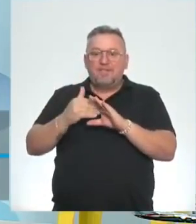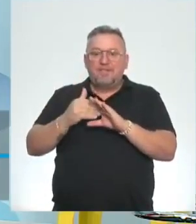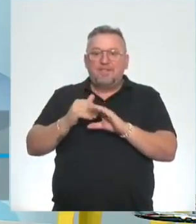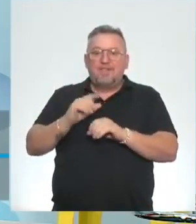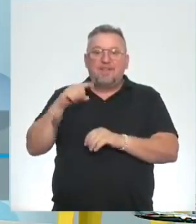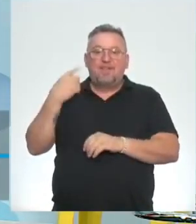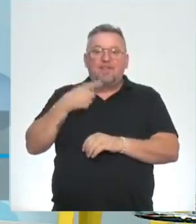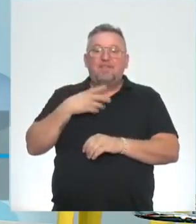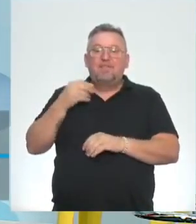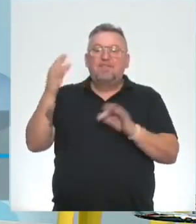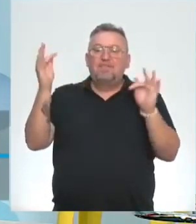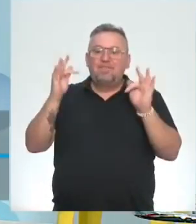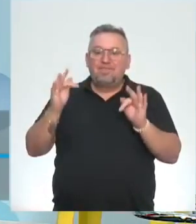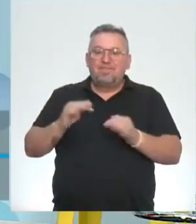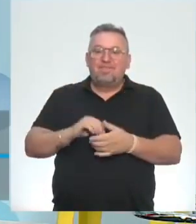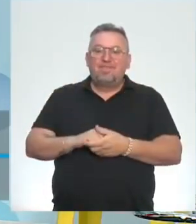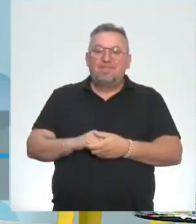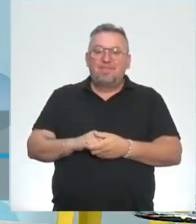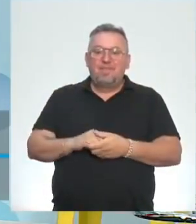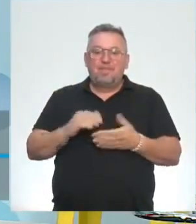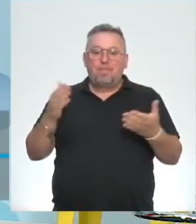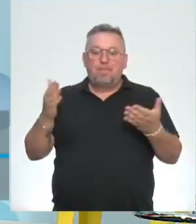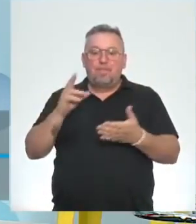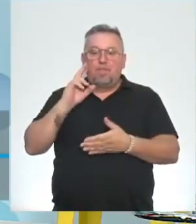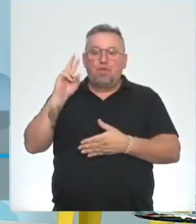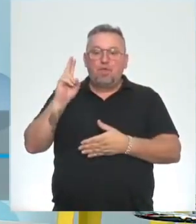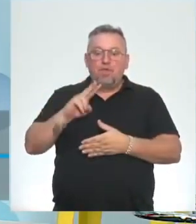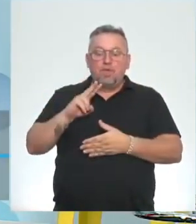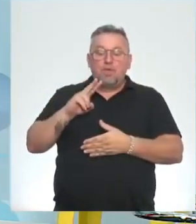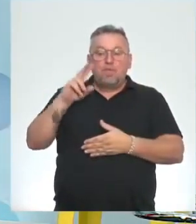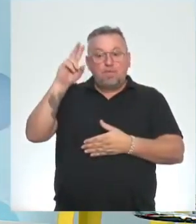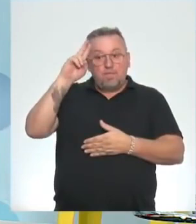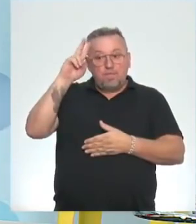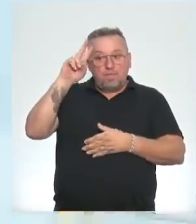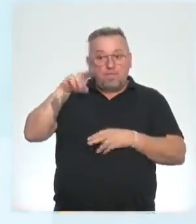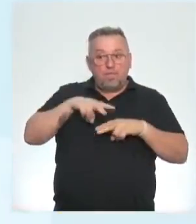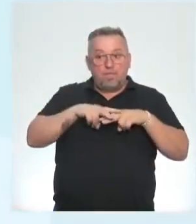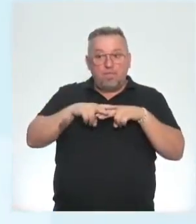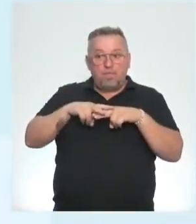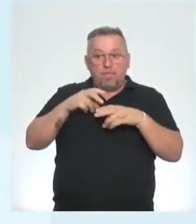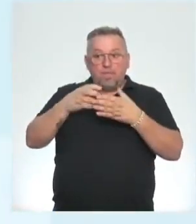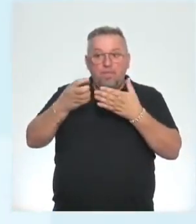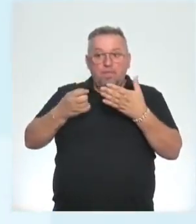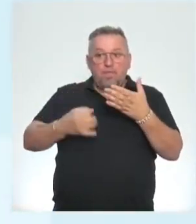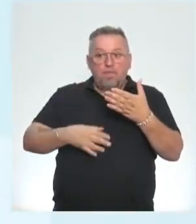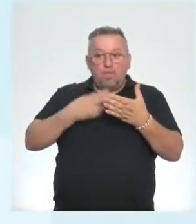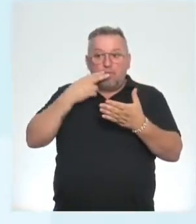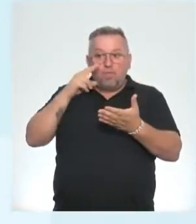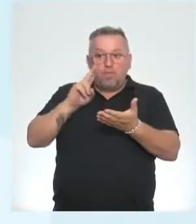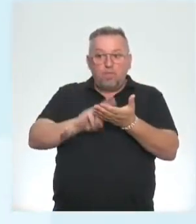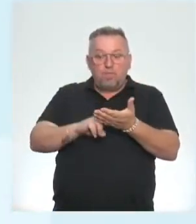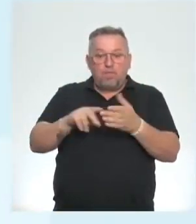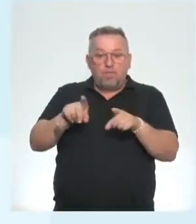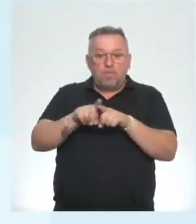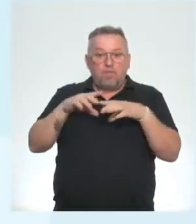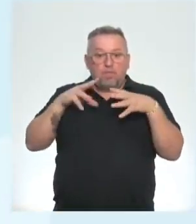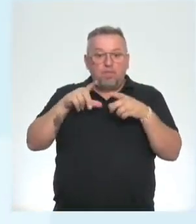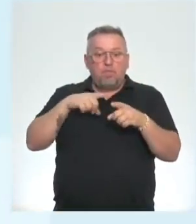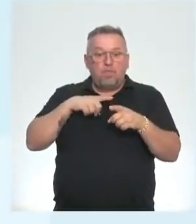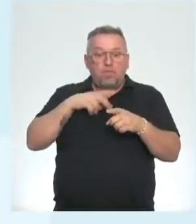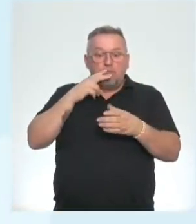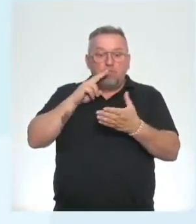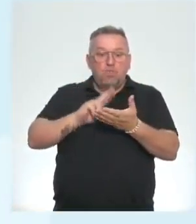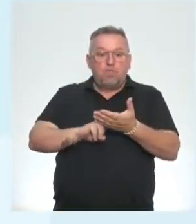que nós ficaremos muito felizes. Então, nós vimos hoje a retomada das características de uma carta do leitor, tudo que compõe uma carta,